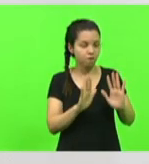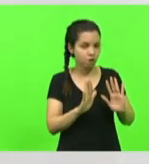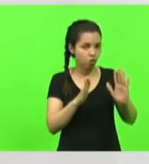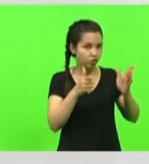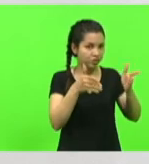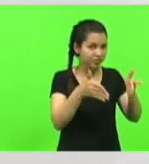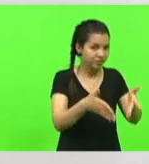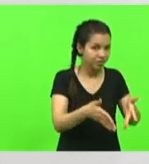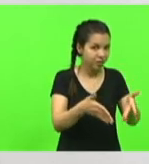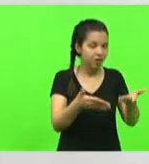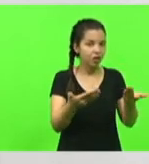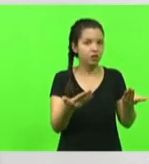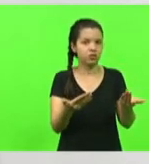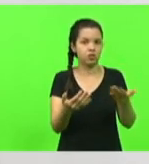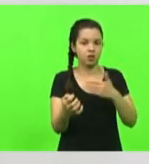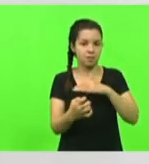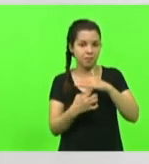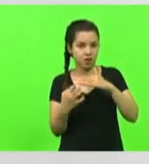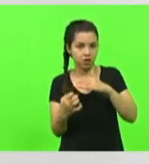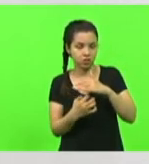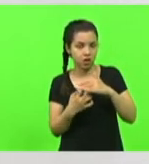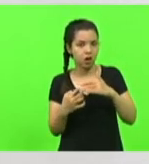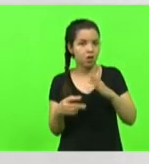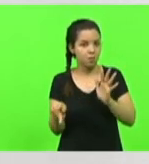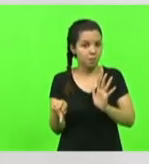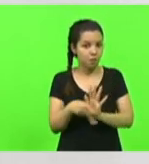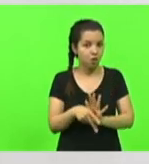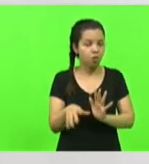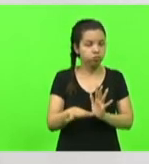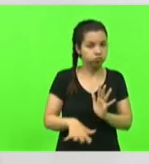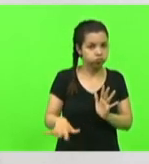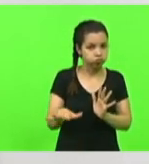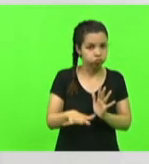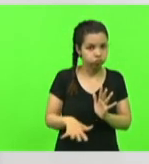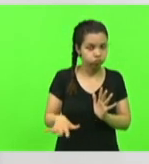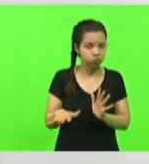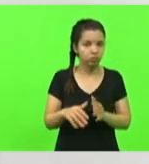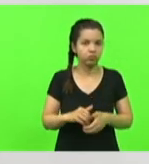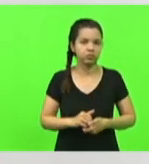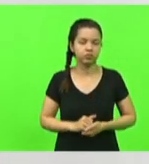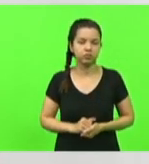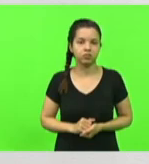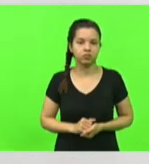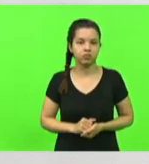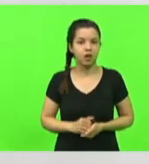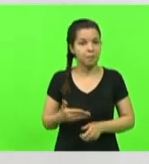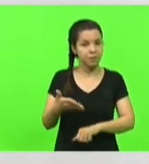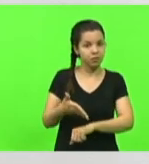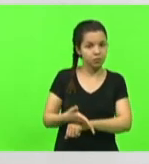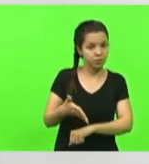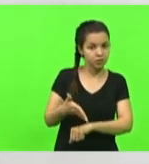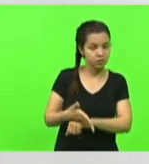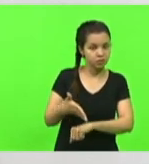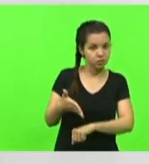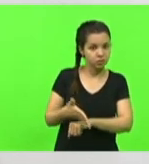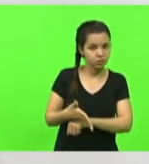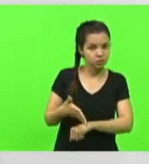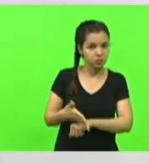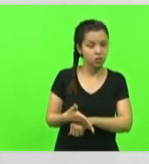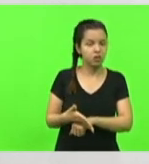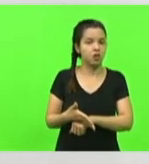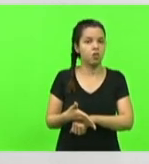empresários do ramo, a participação efetiva em grandes